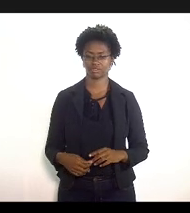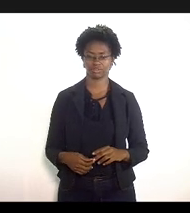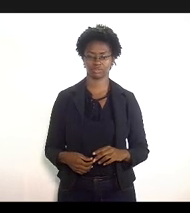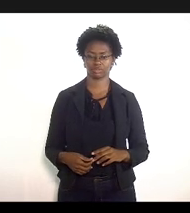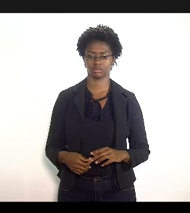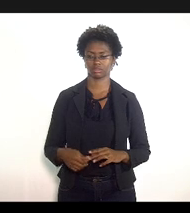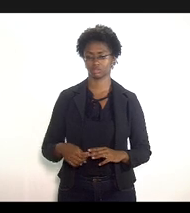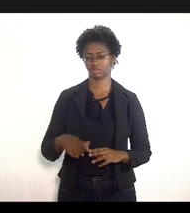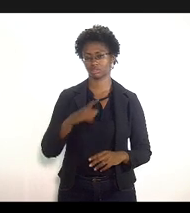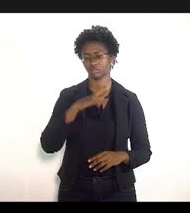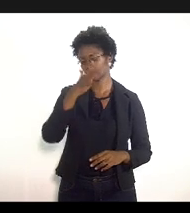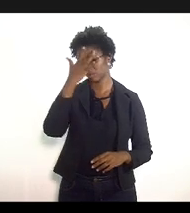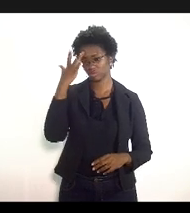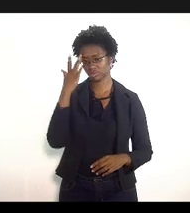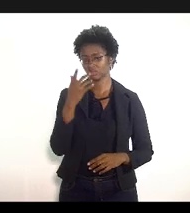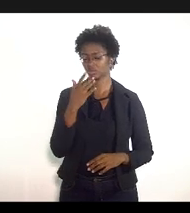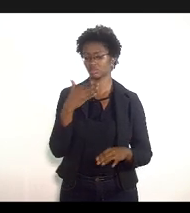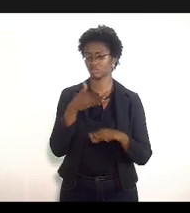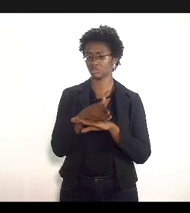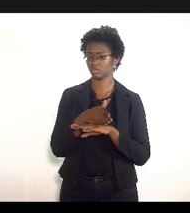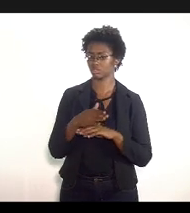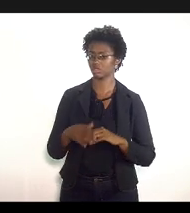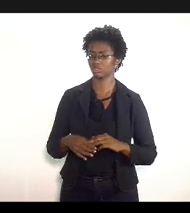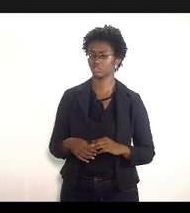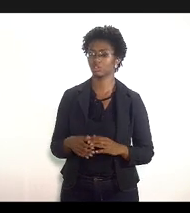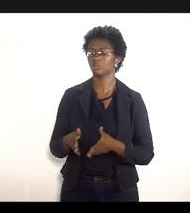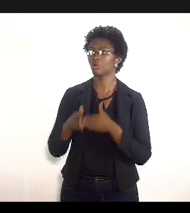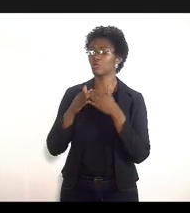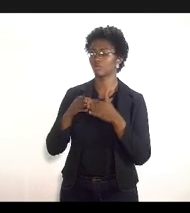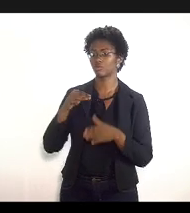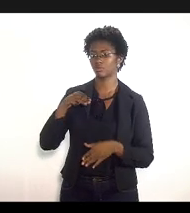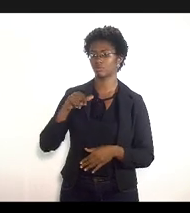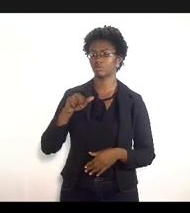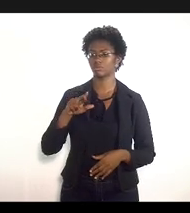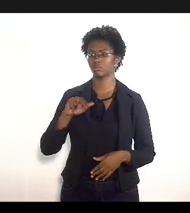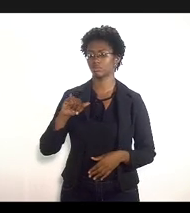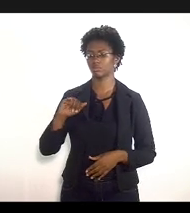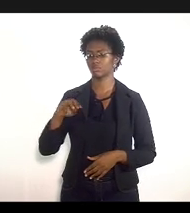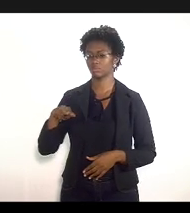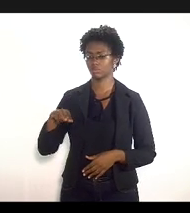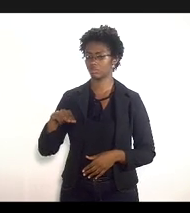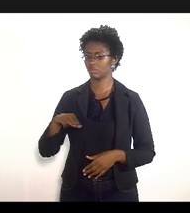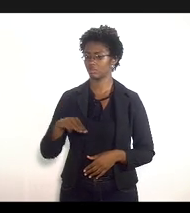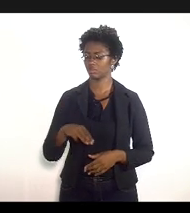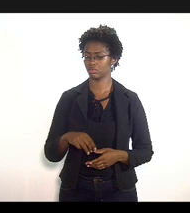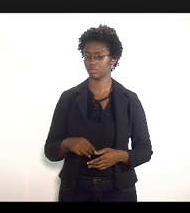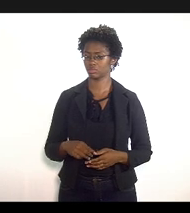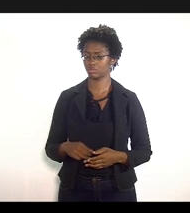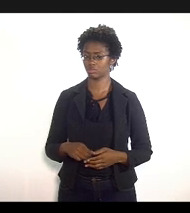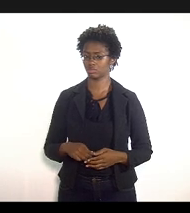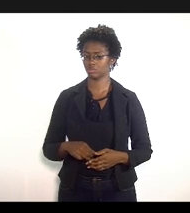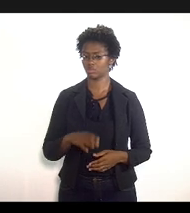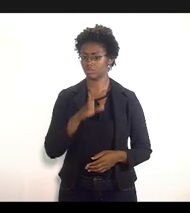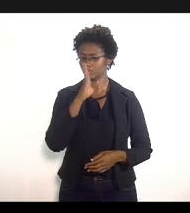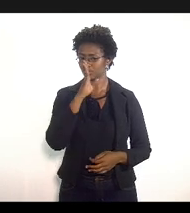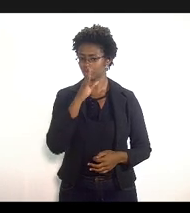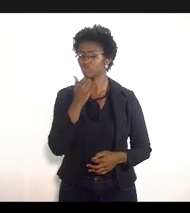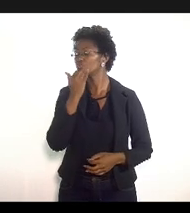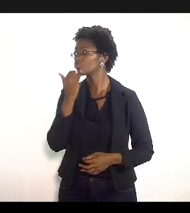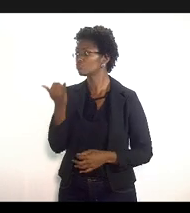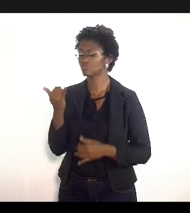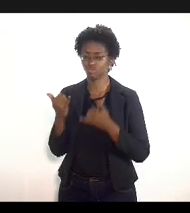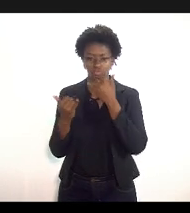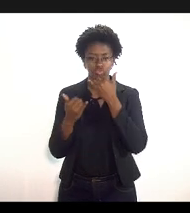Tem alguém entrando aqui. Por favor, Miriam. Espera aí,